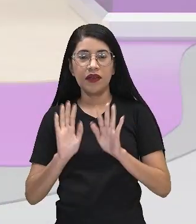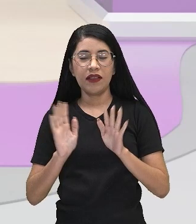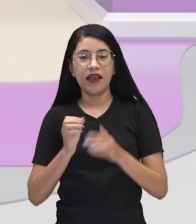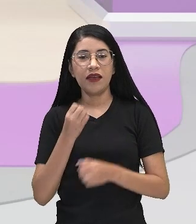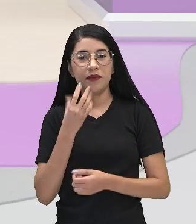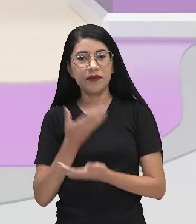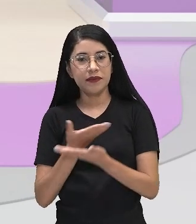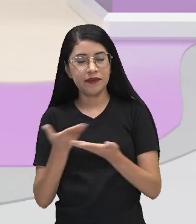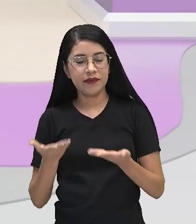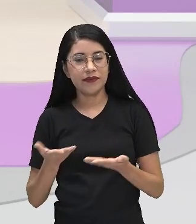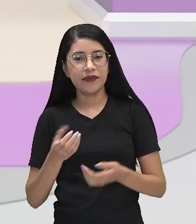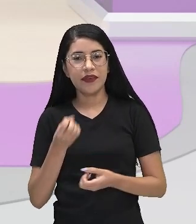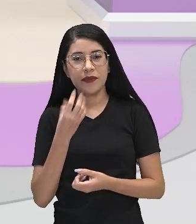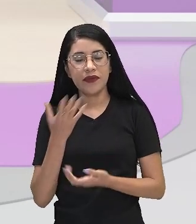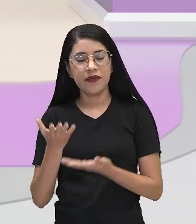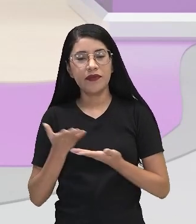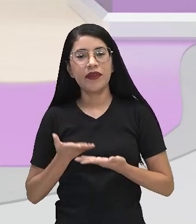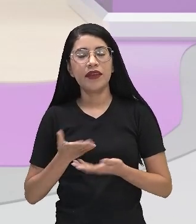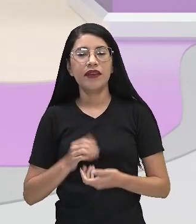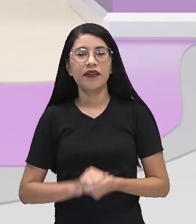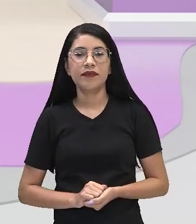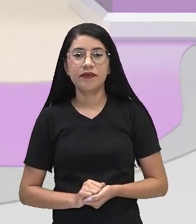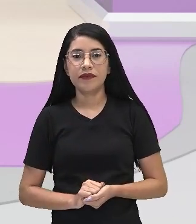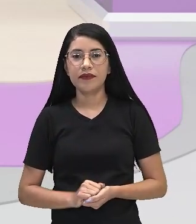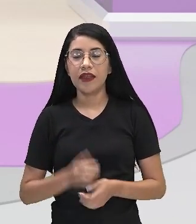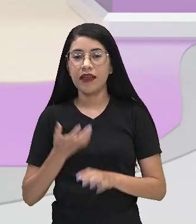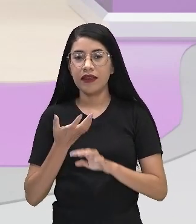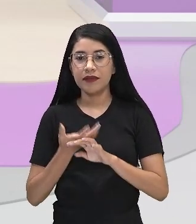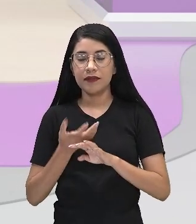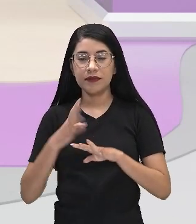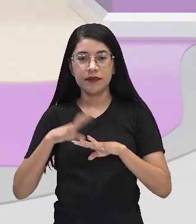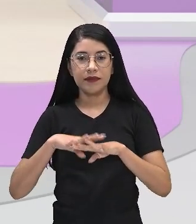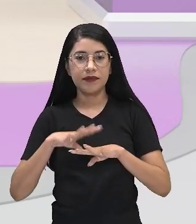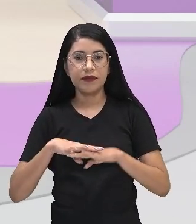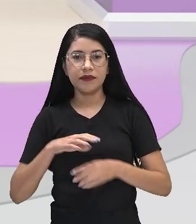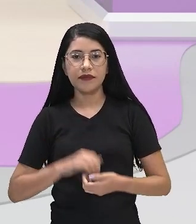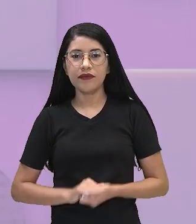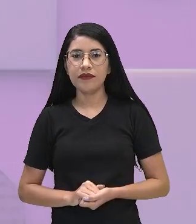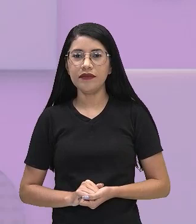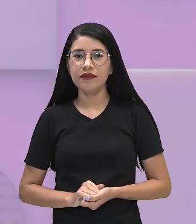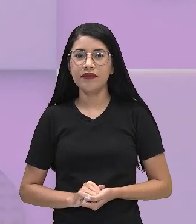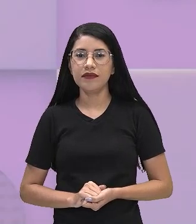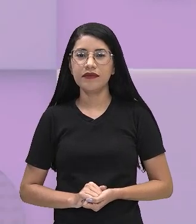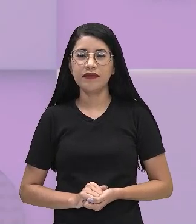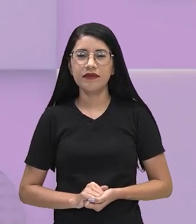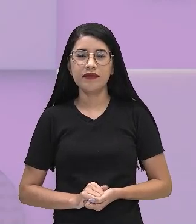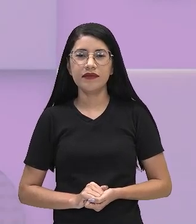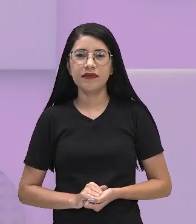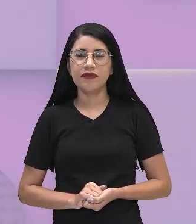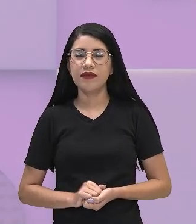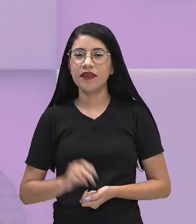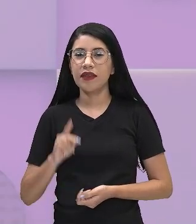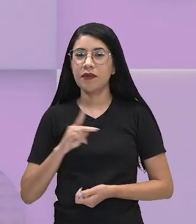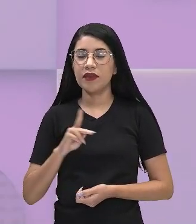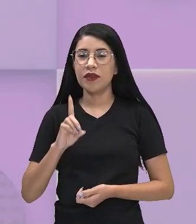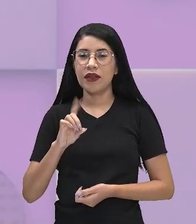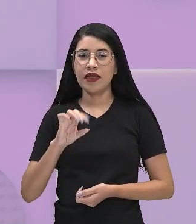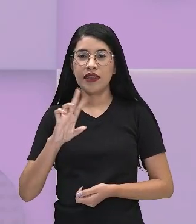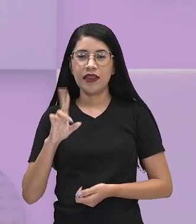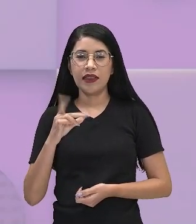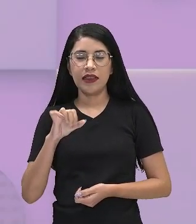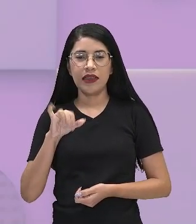Olá, sejam todos bem-vindos a mais uma aula de matemática. Eu sou a professora